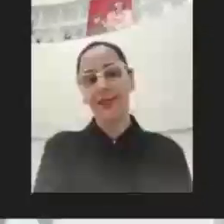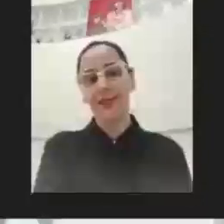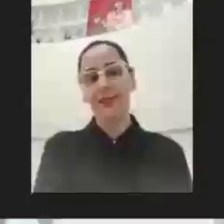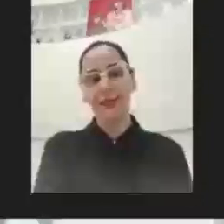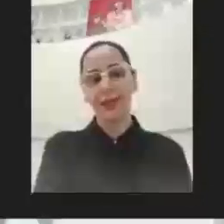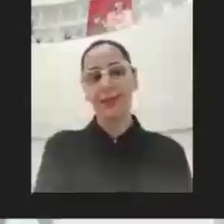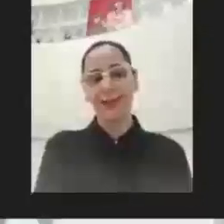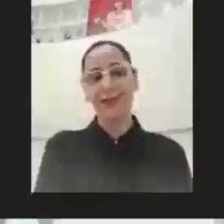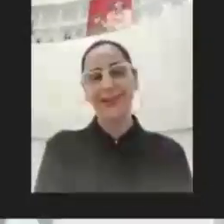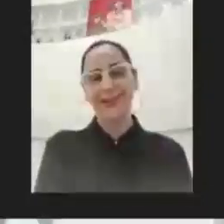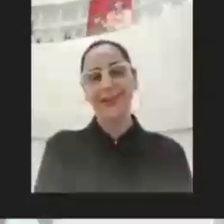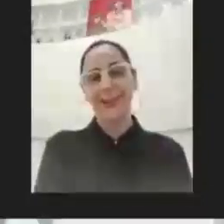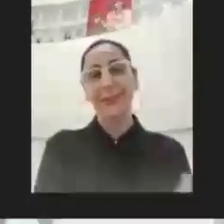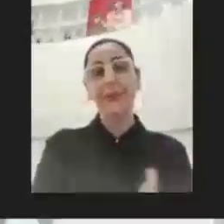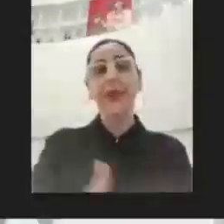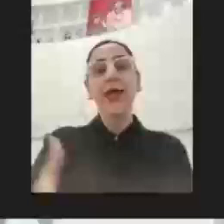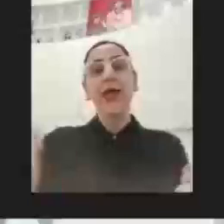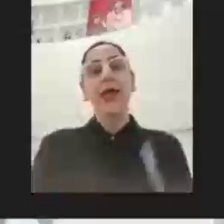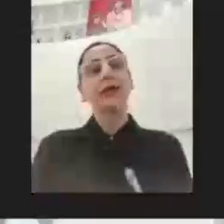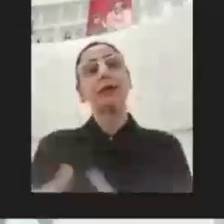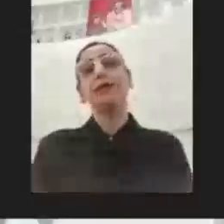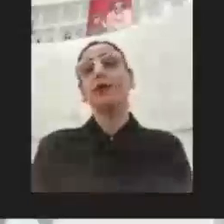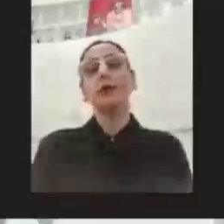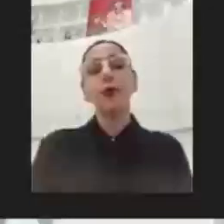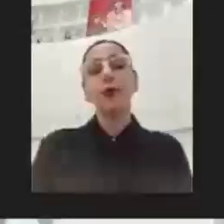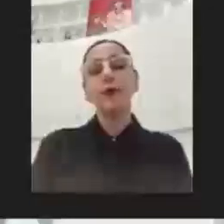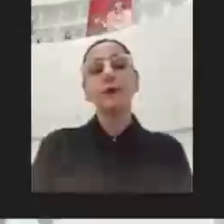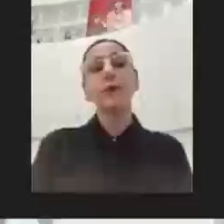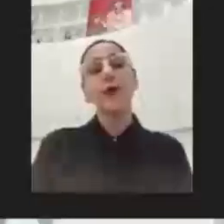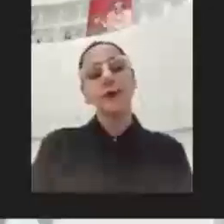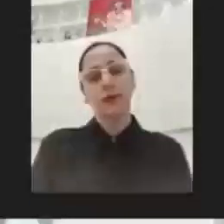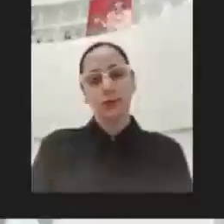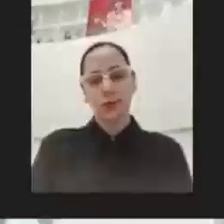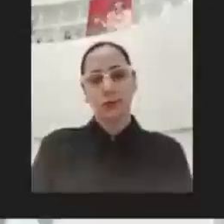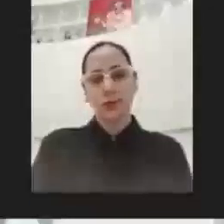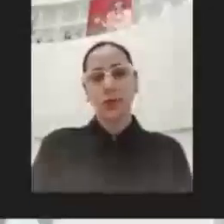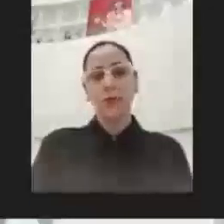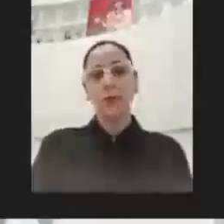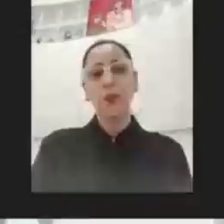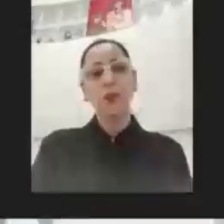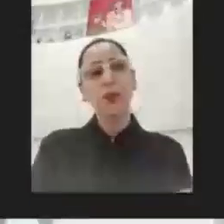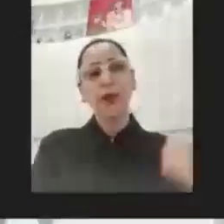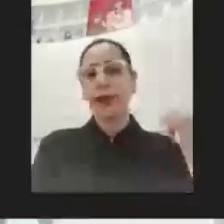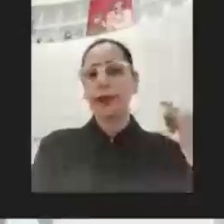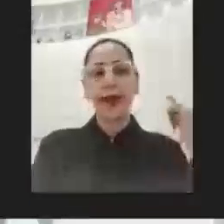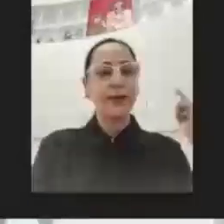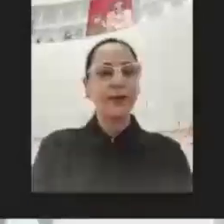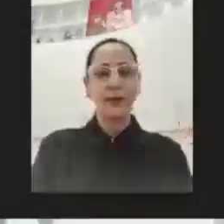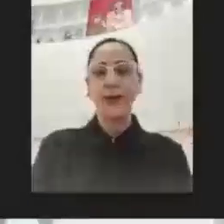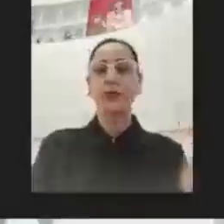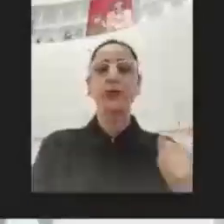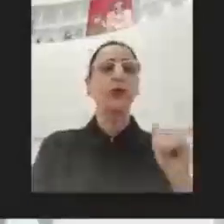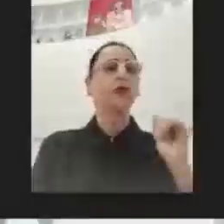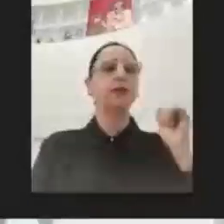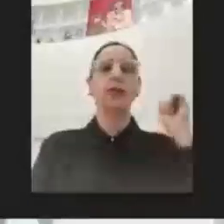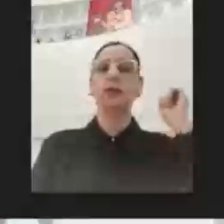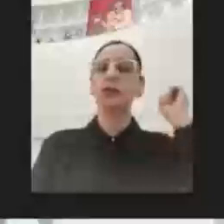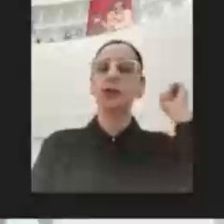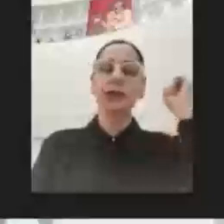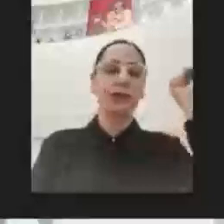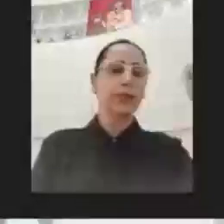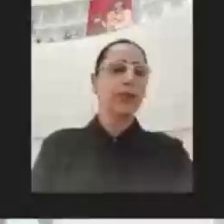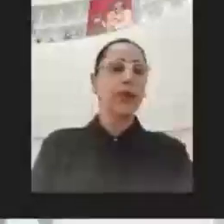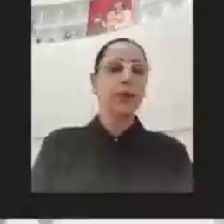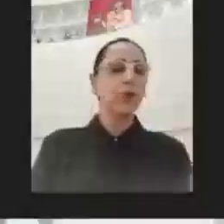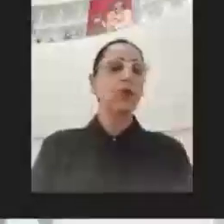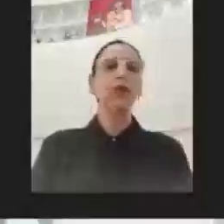banco de leite, né? Porque ele já atende aquelas mães dali, né, Cecília? É que procure atenção primária à saúde. Procure ali a enfermeira